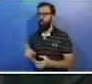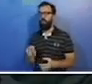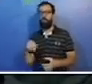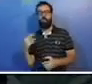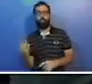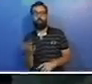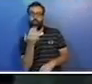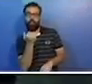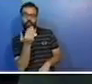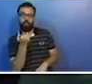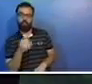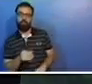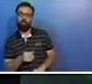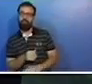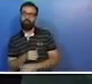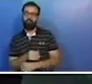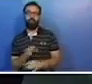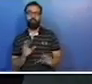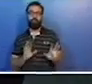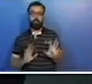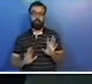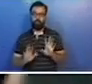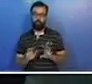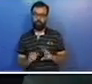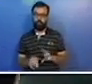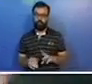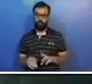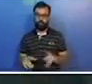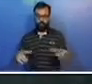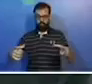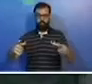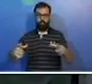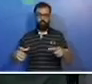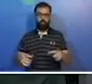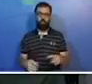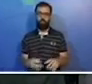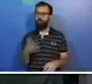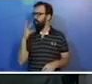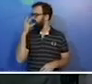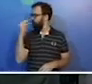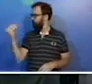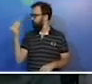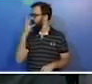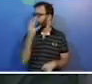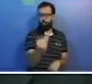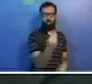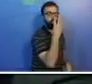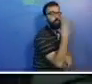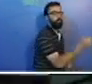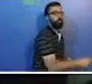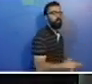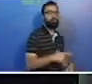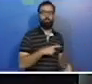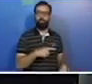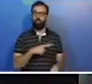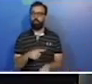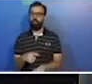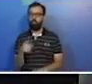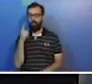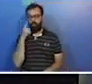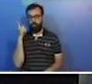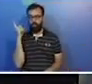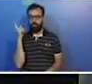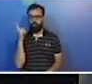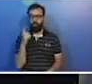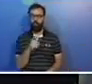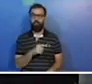Mas teve um problema. Naquela região, tinha muitos coiotes. Coiote é esse aqui, ó,